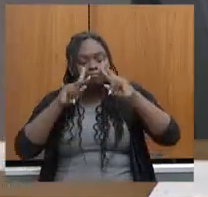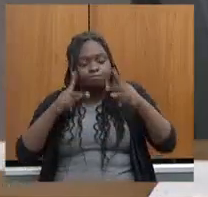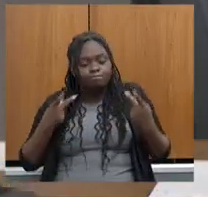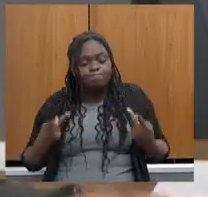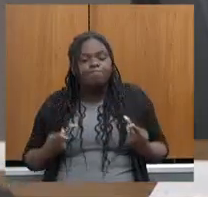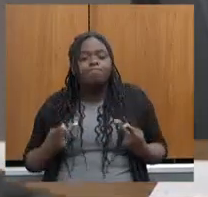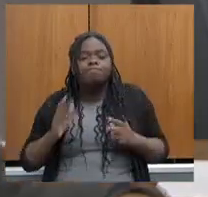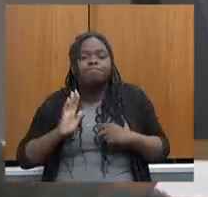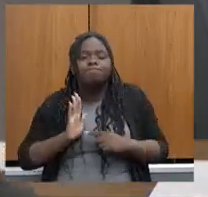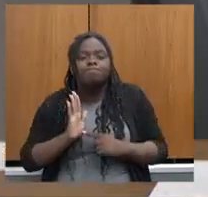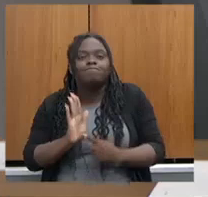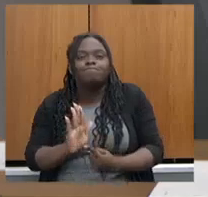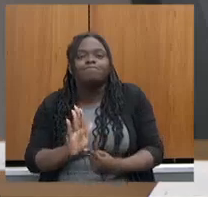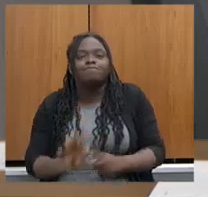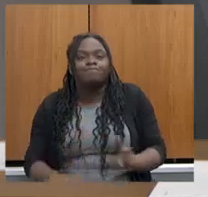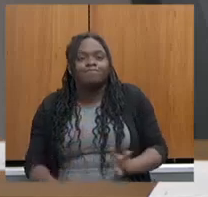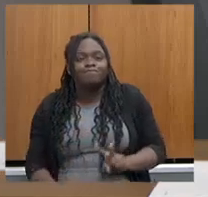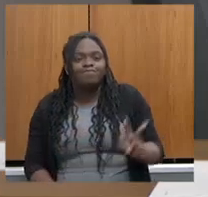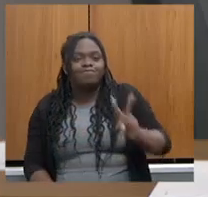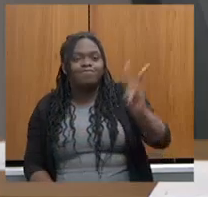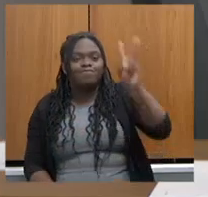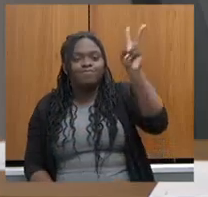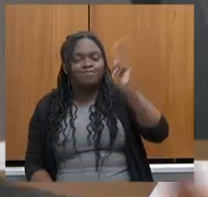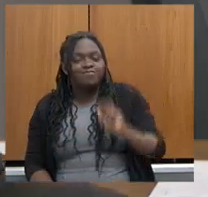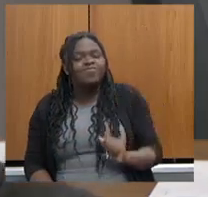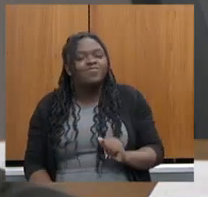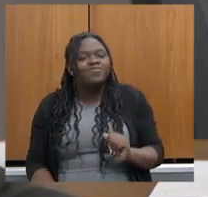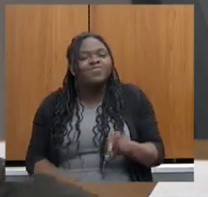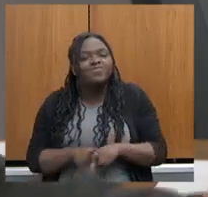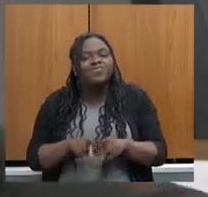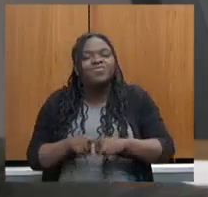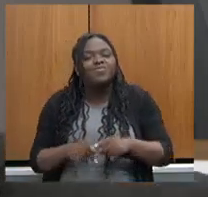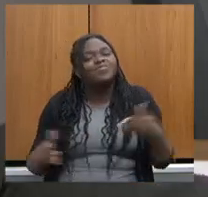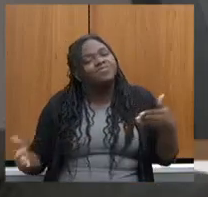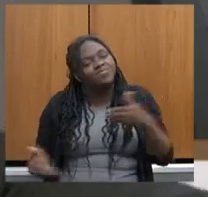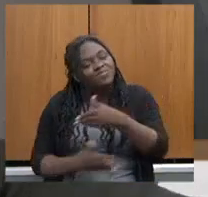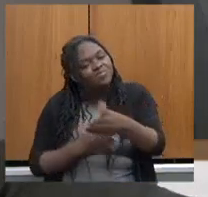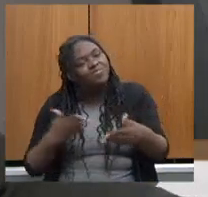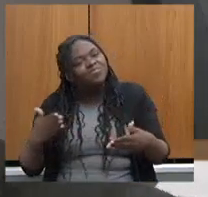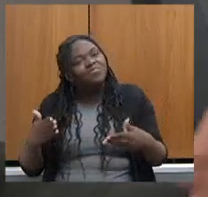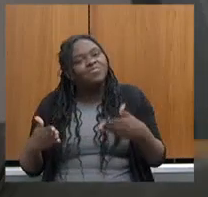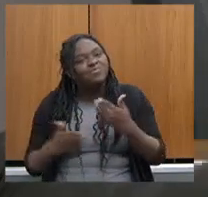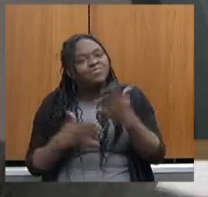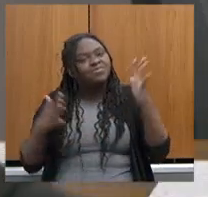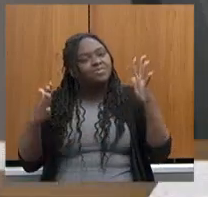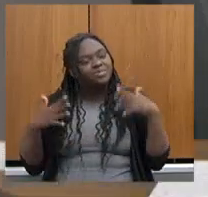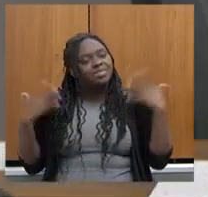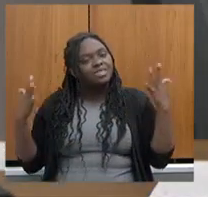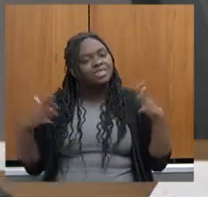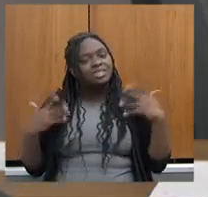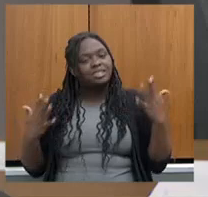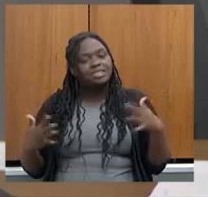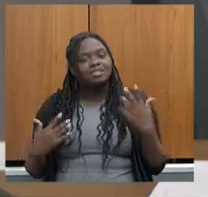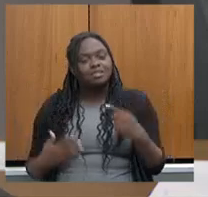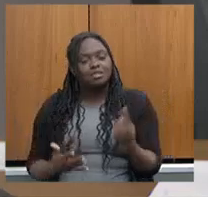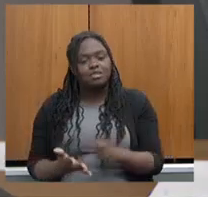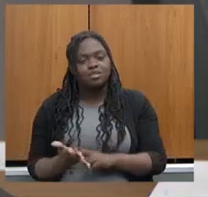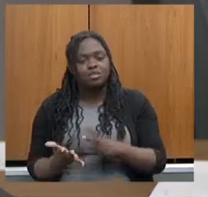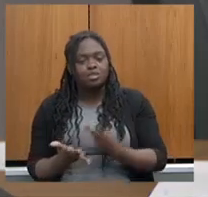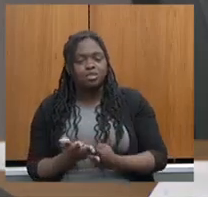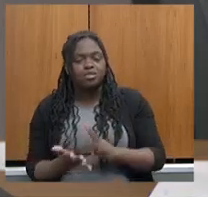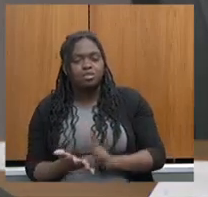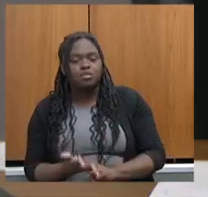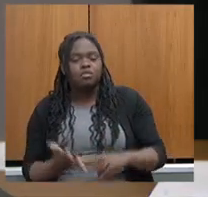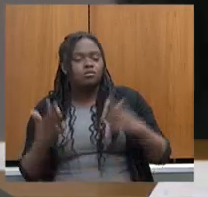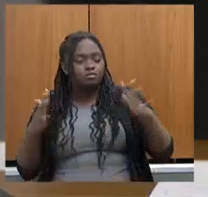uma palavra de valorização e de transmitir essa energia que a gente traduz para vibração